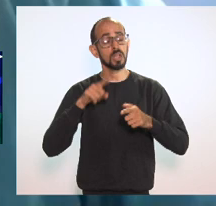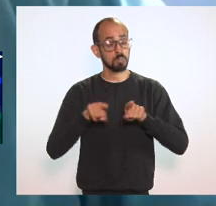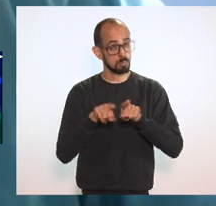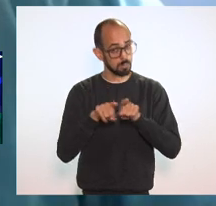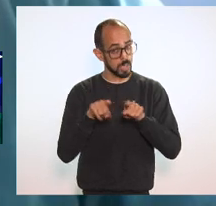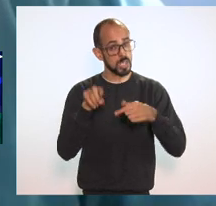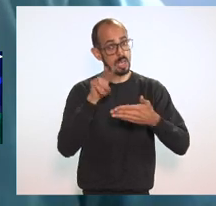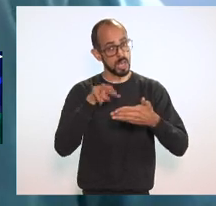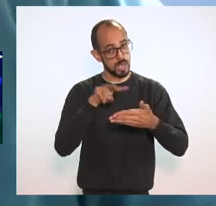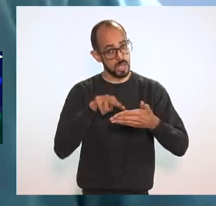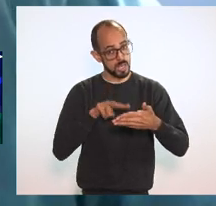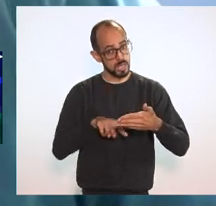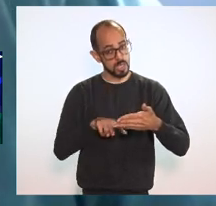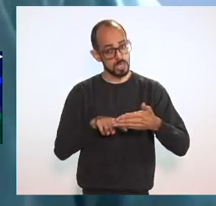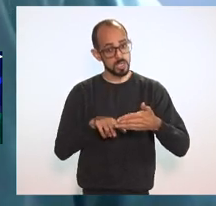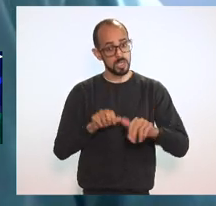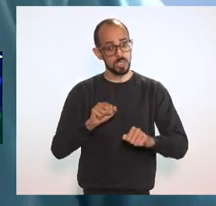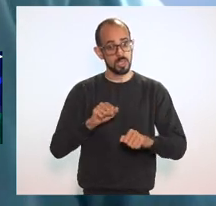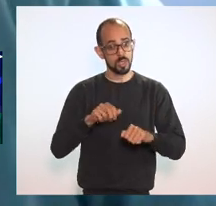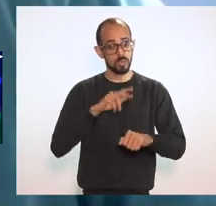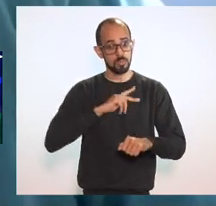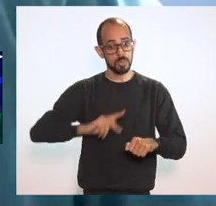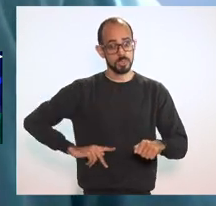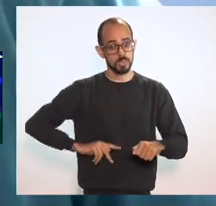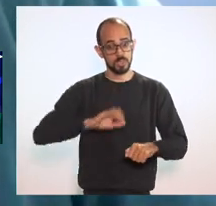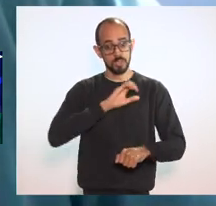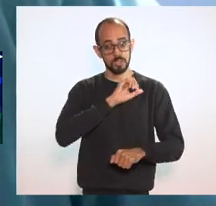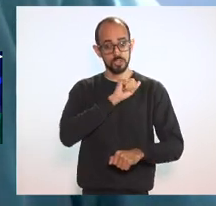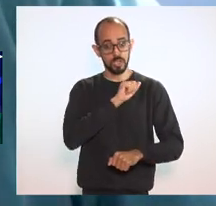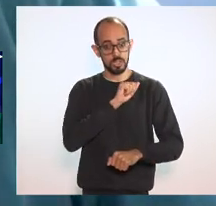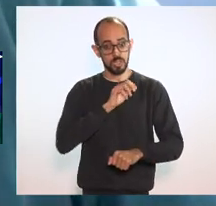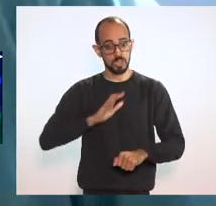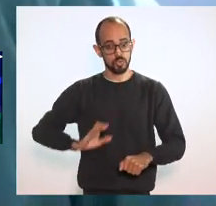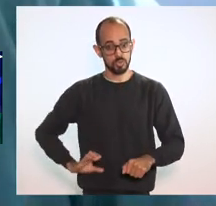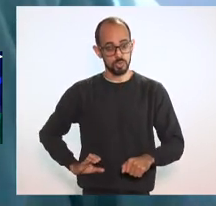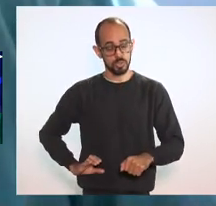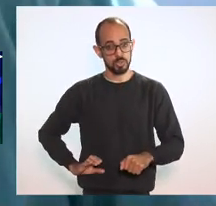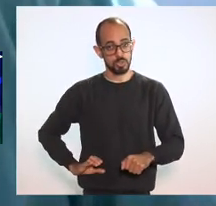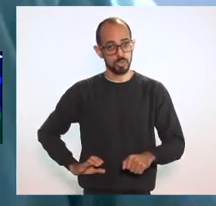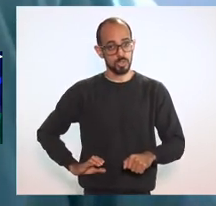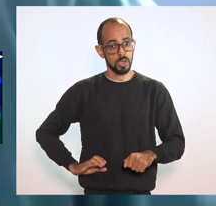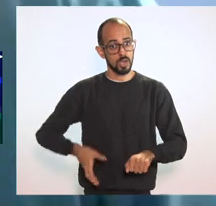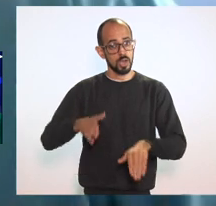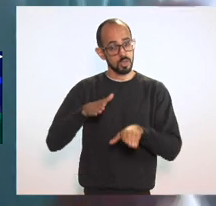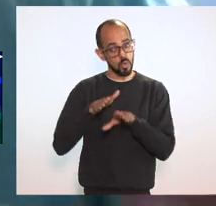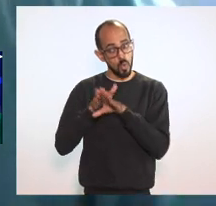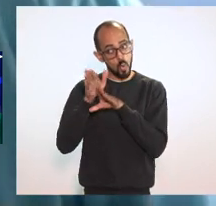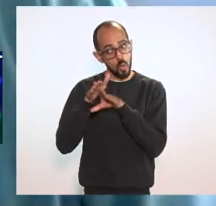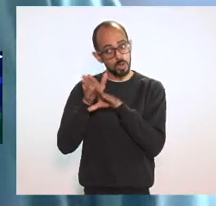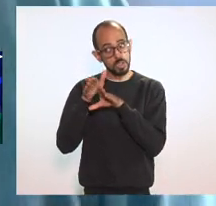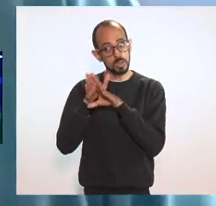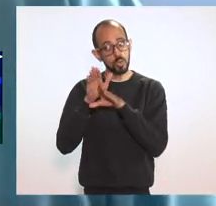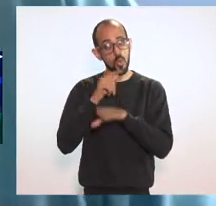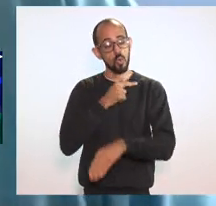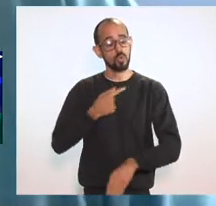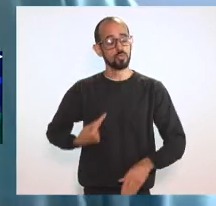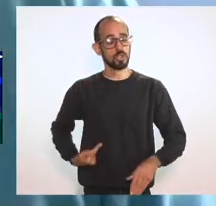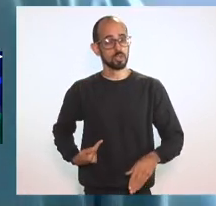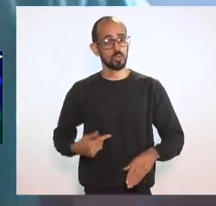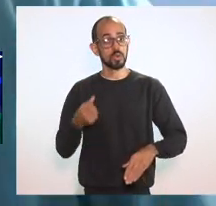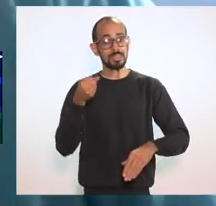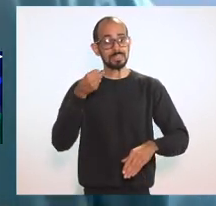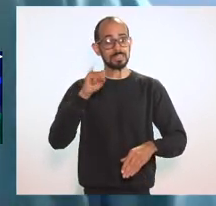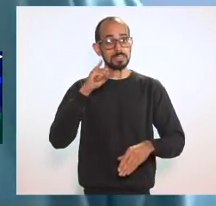nosso que dia que o presidente André Cigano teria dissuadido o governador que tomar um vestido se isso é verdade